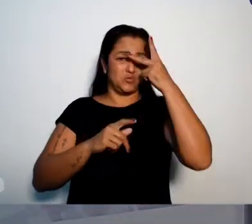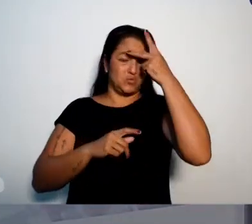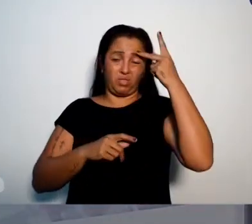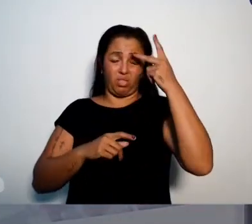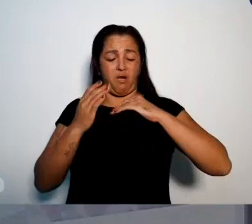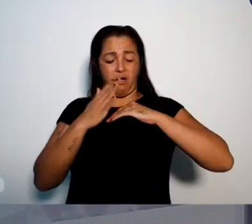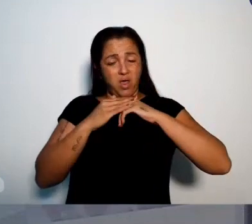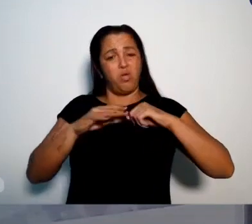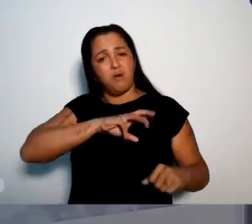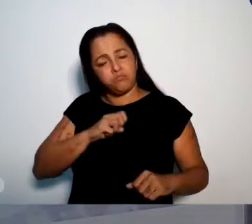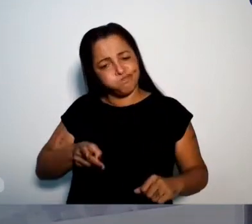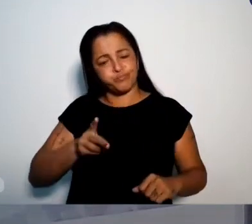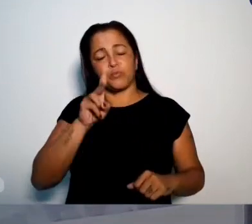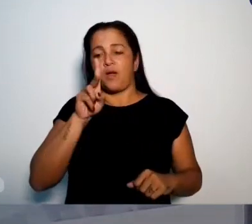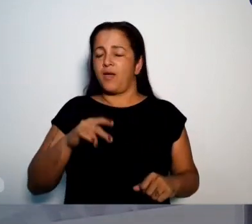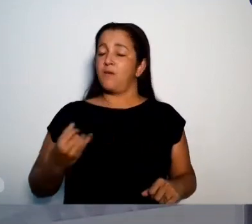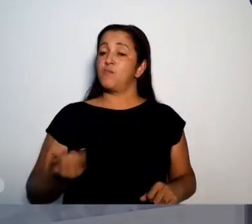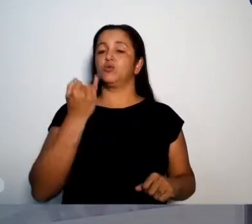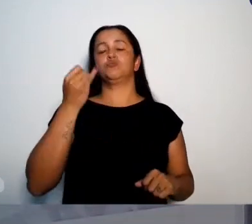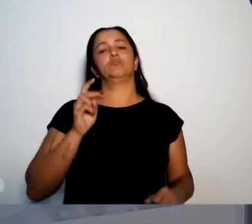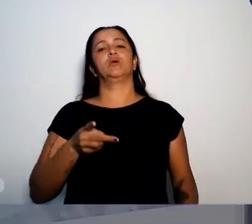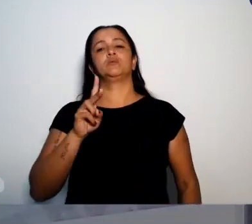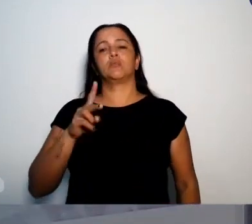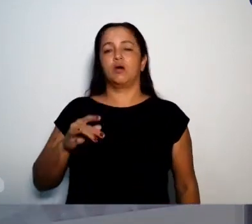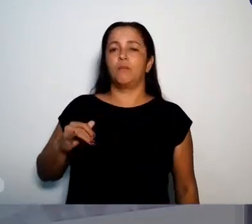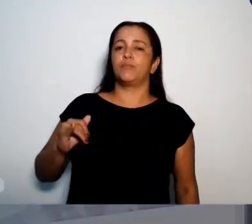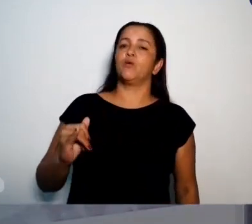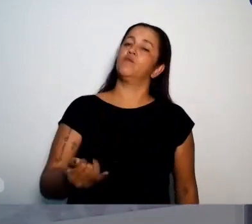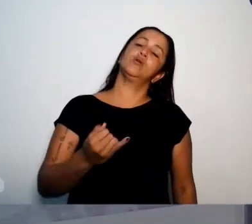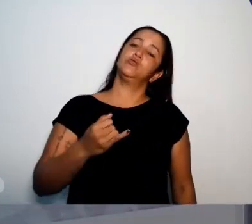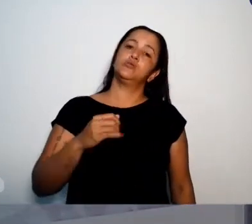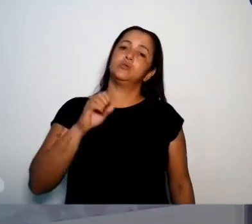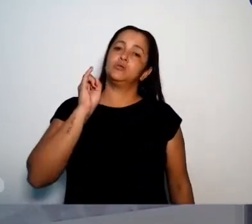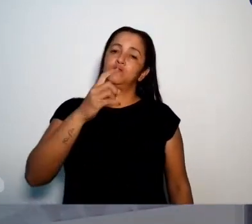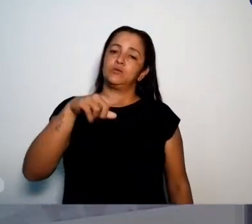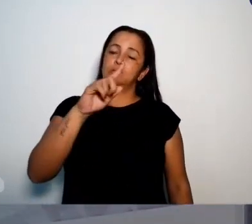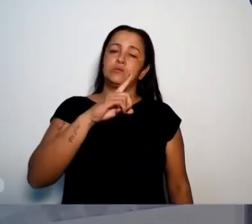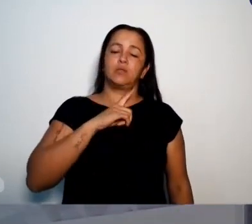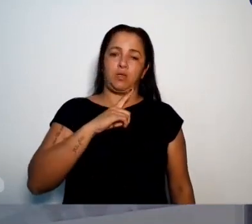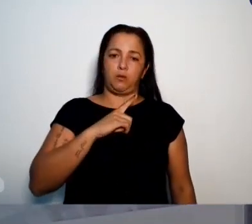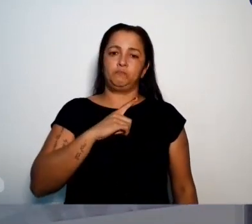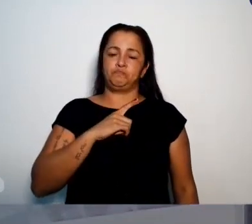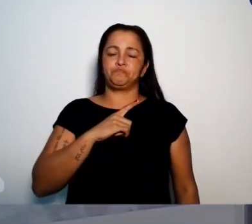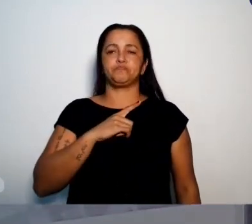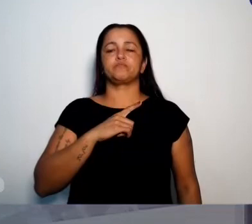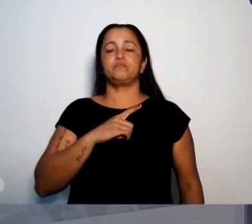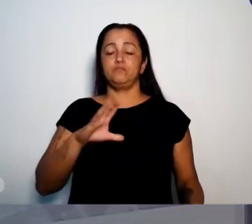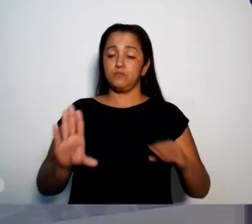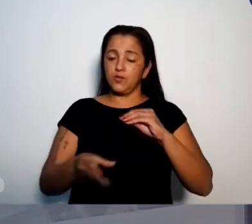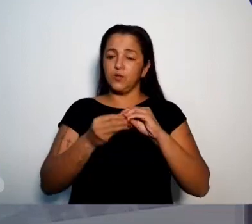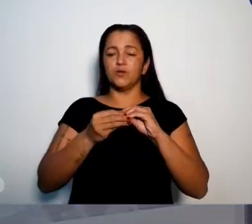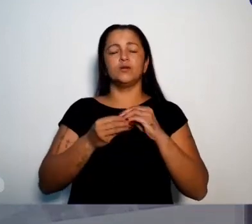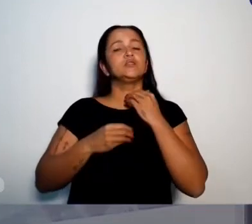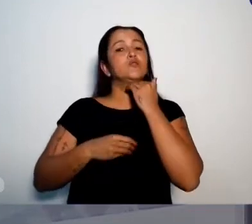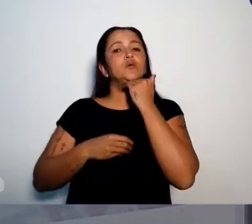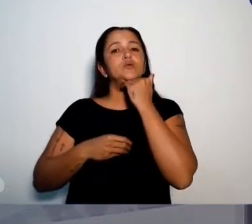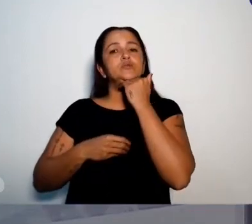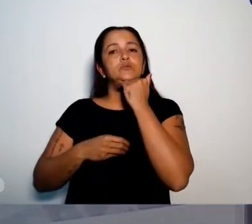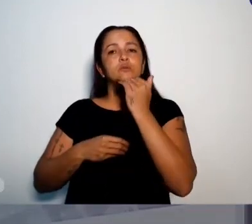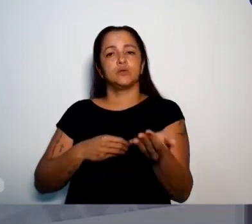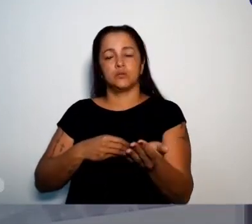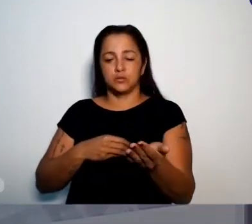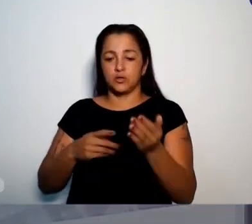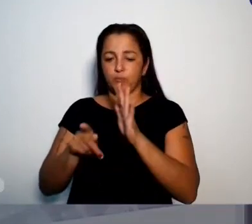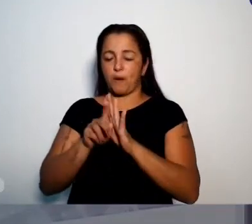muito importante mesmo. Aproveitem enquanto vocês têm ele. Para resumir, não adianta a hora que estiver estendido,